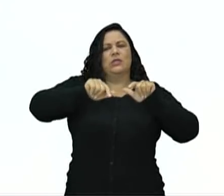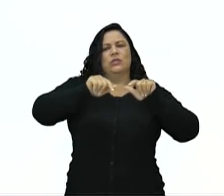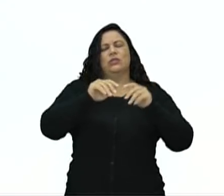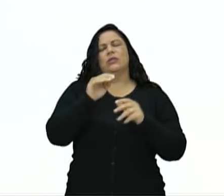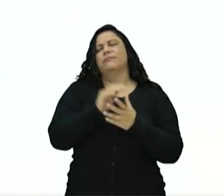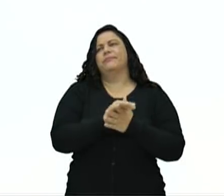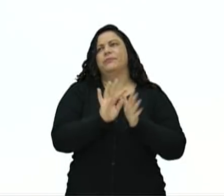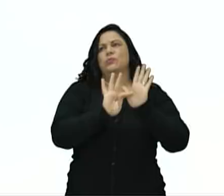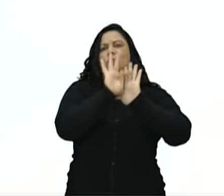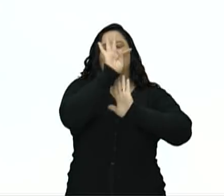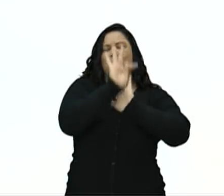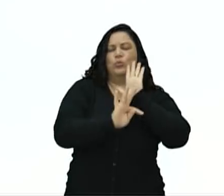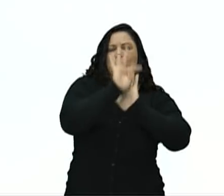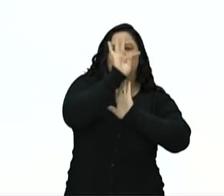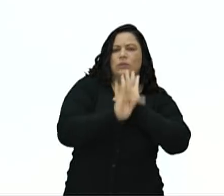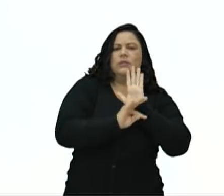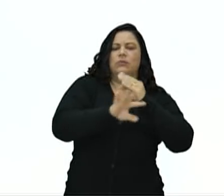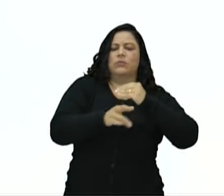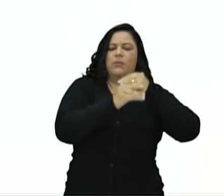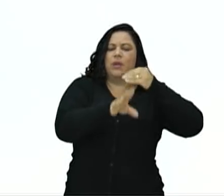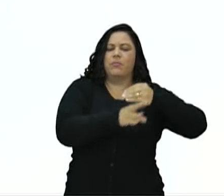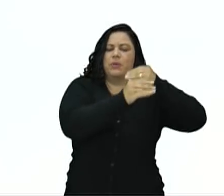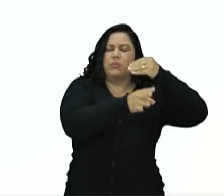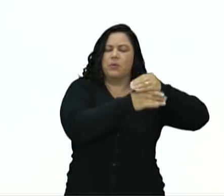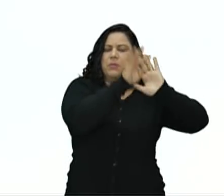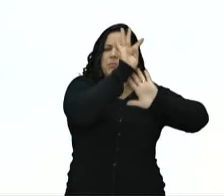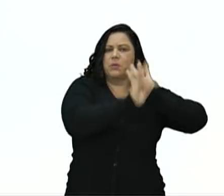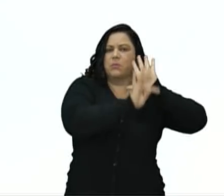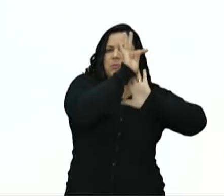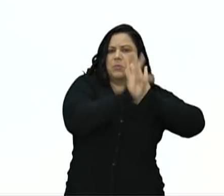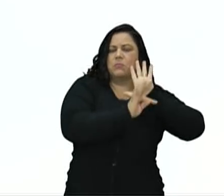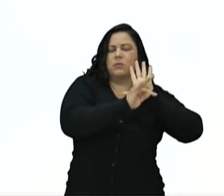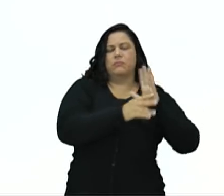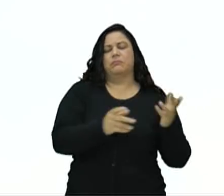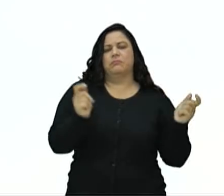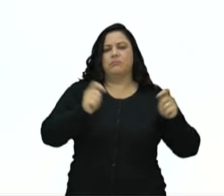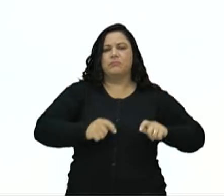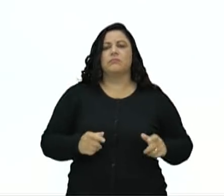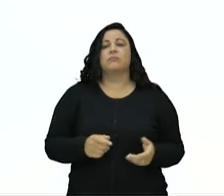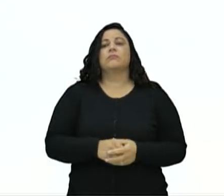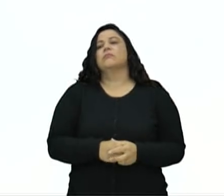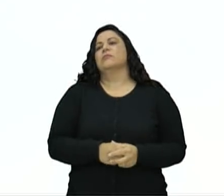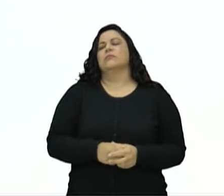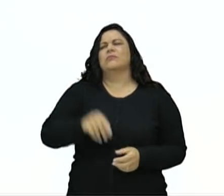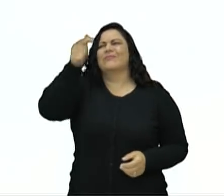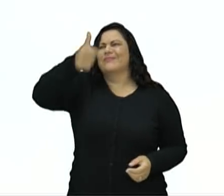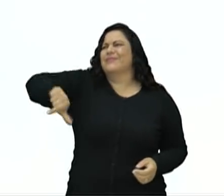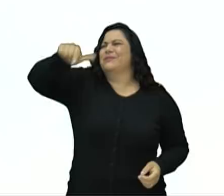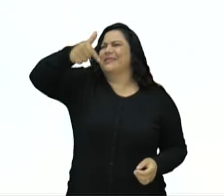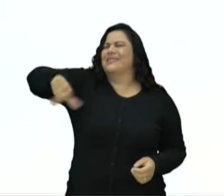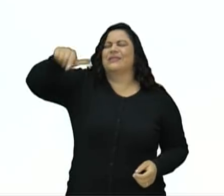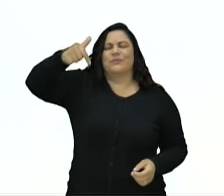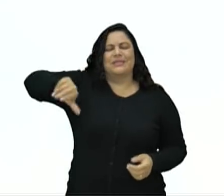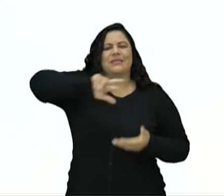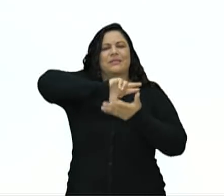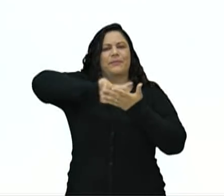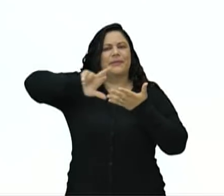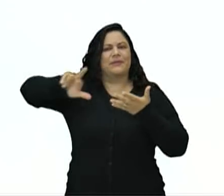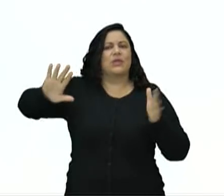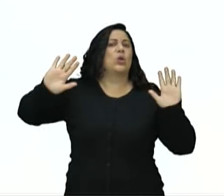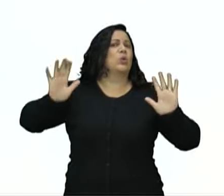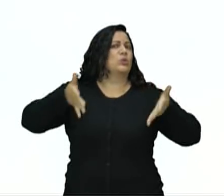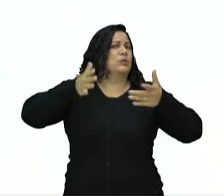utilizada como um recurso de construção de textualidade, né? Então, ao invés de repetir elementos textuais que já